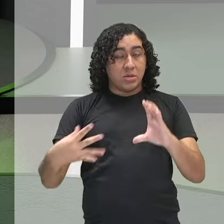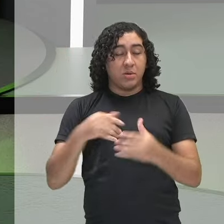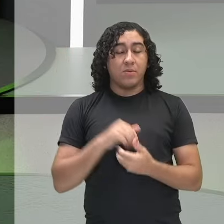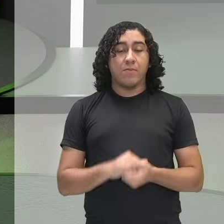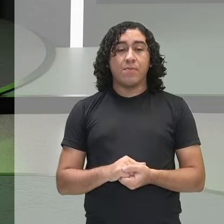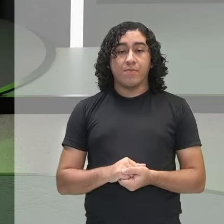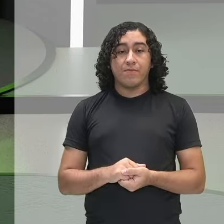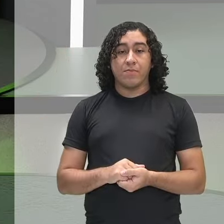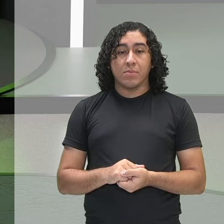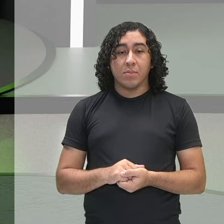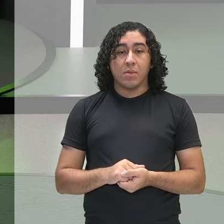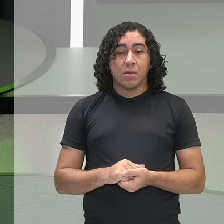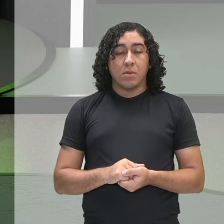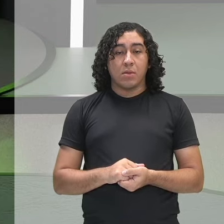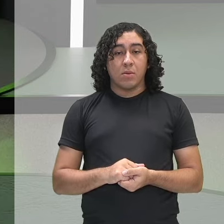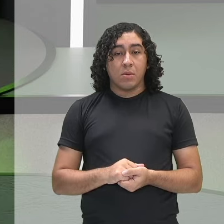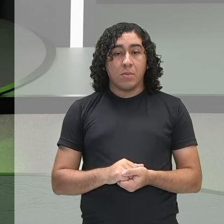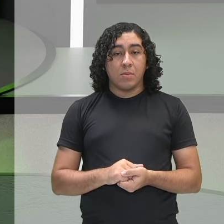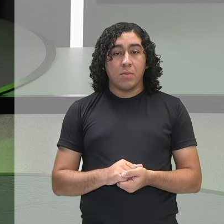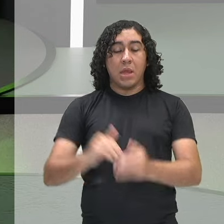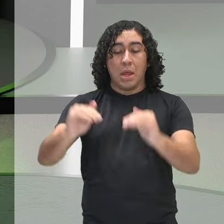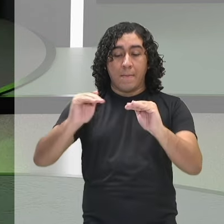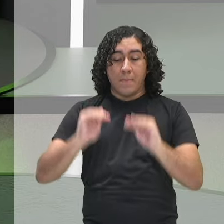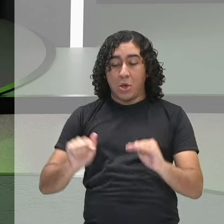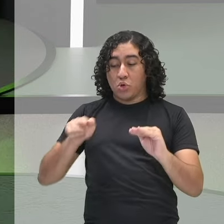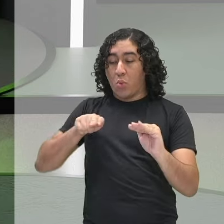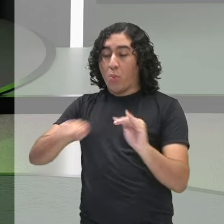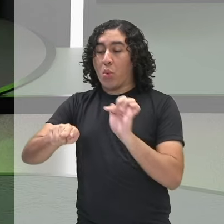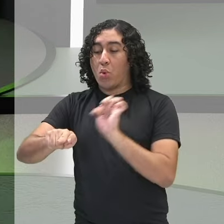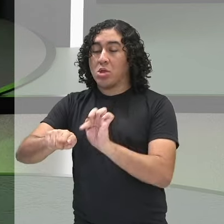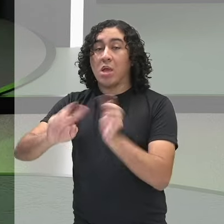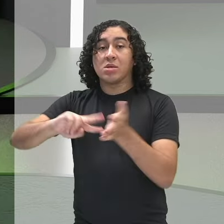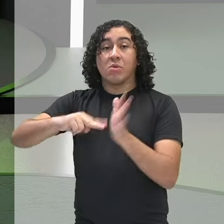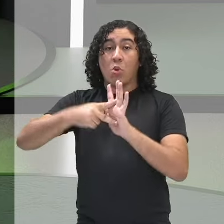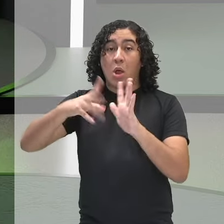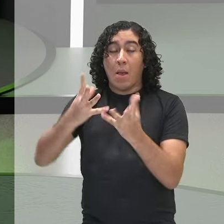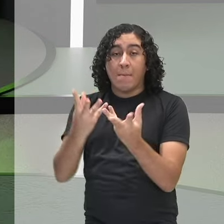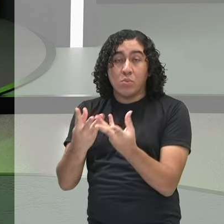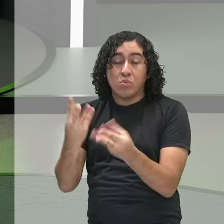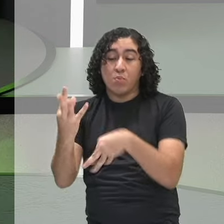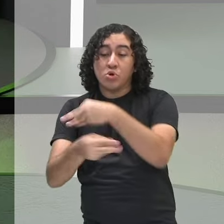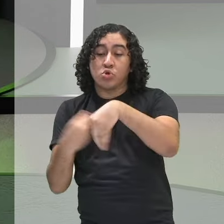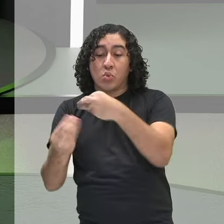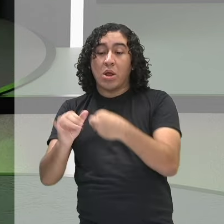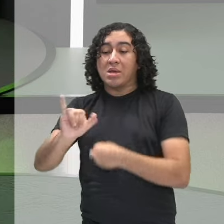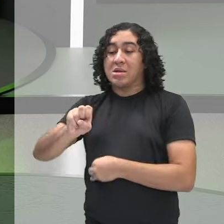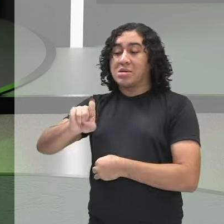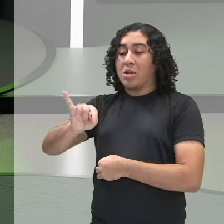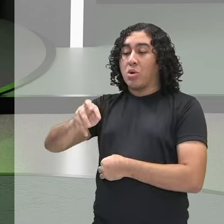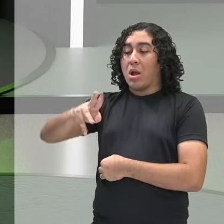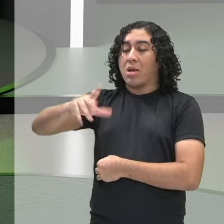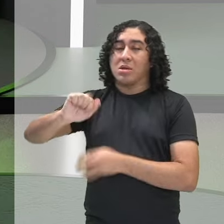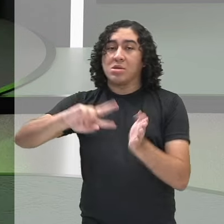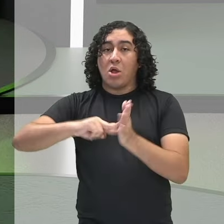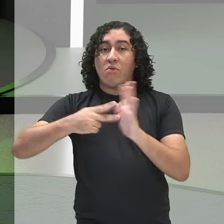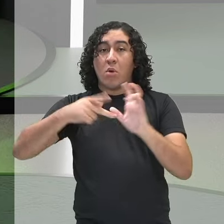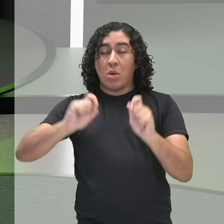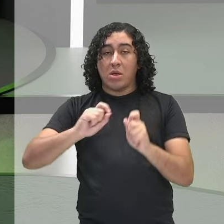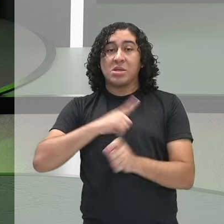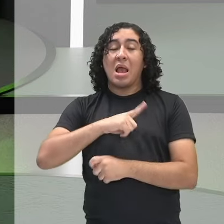está abaixo, ele significa que é uma solução insaturada, ou seja, eu coloquei ali uma determinada quantidade